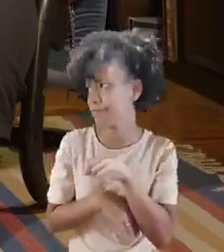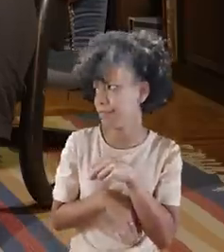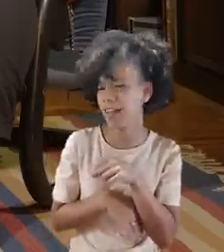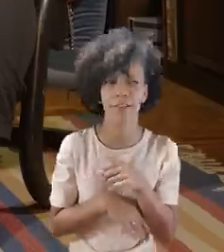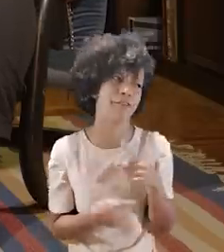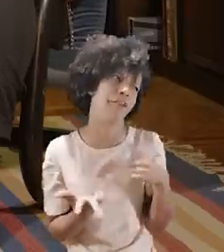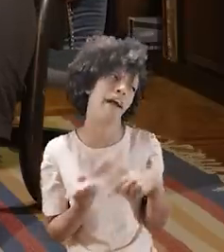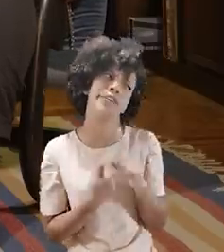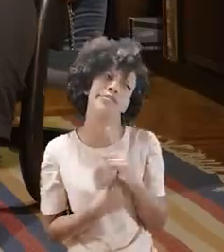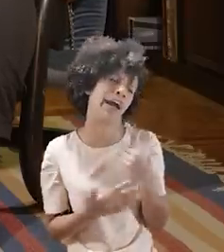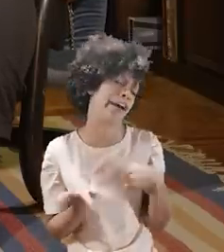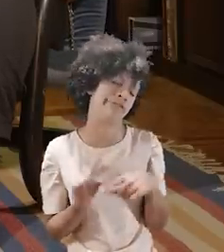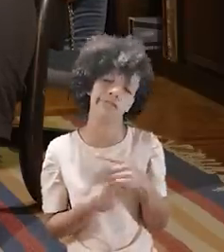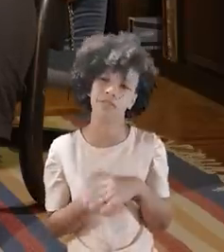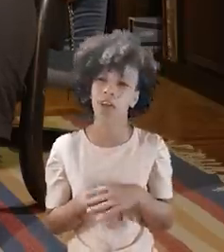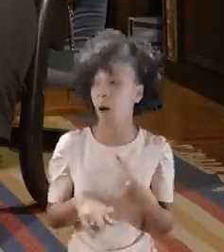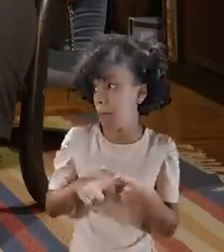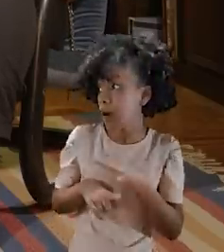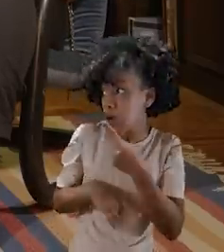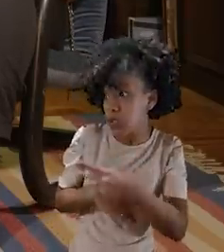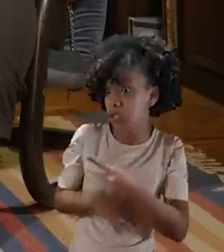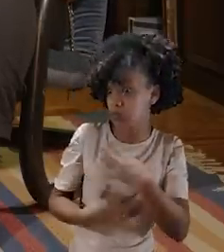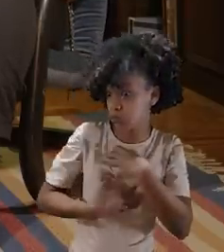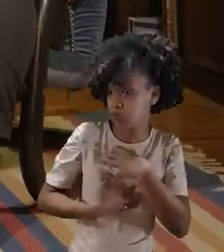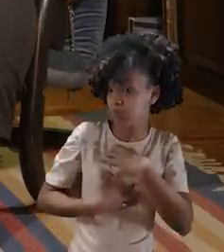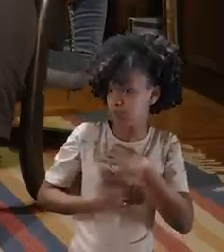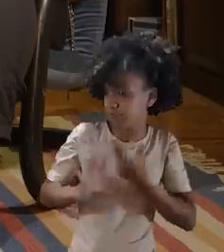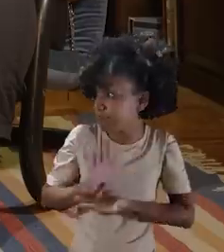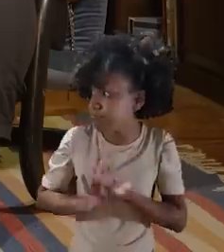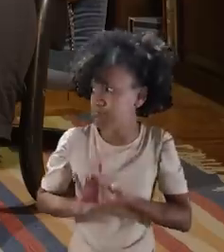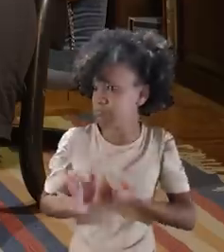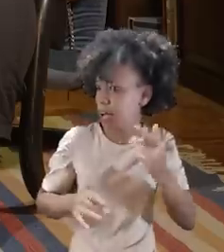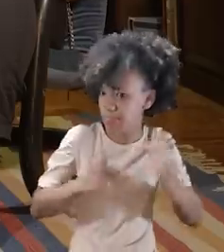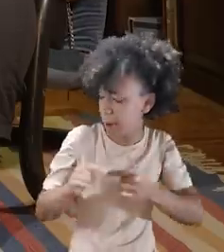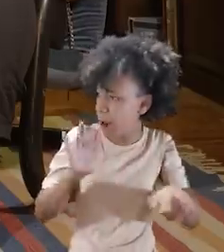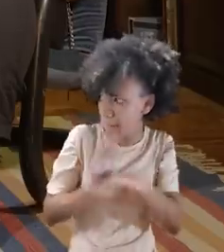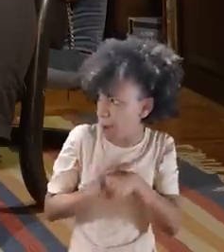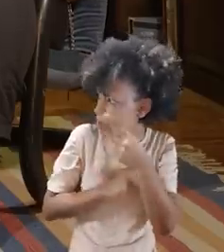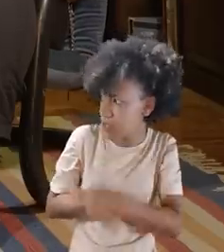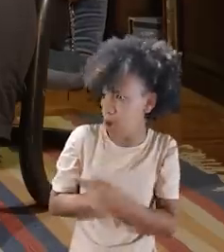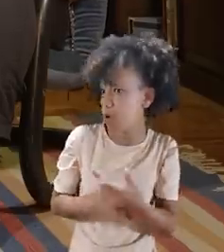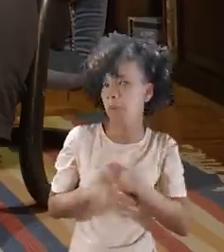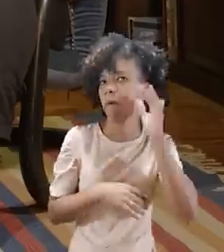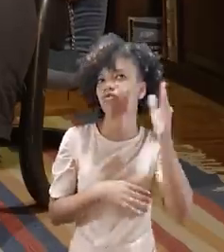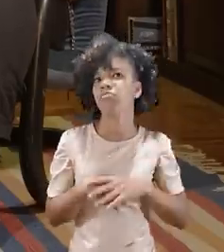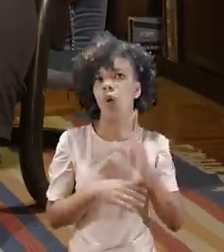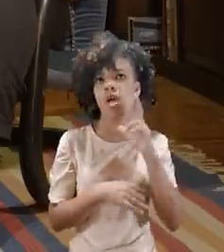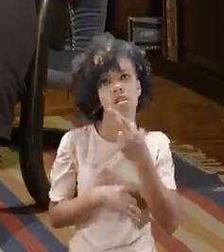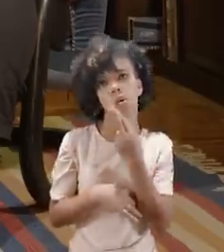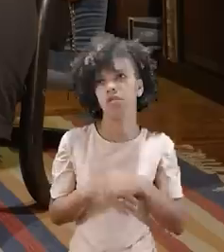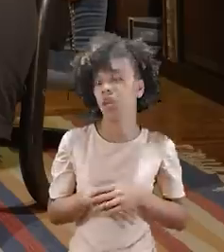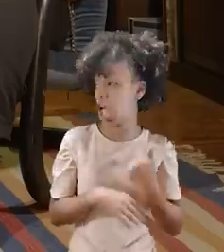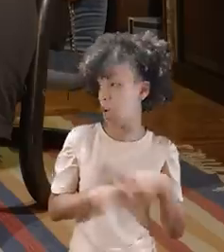Nossa vários vários porque a tua assinatura não é tão artista só não quer botar eu fico imaginando por exemplo cara que é